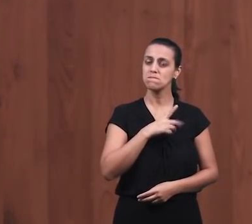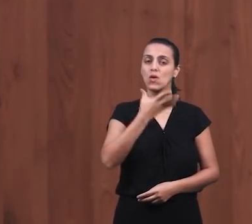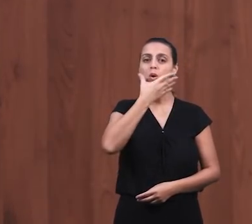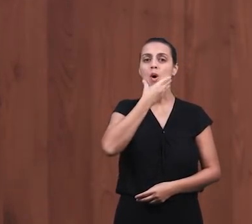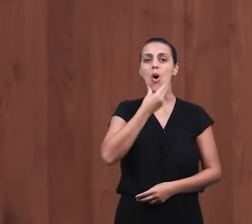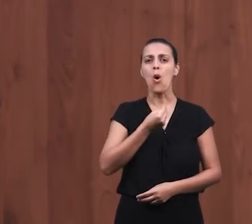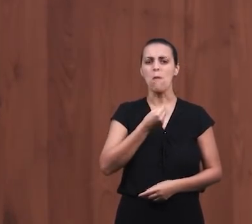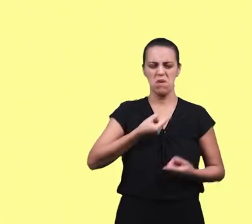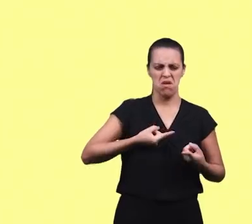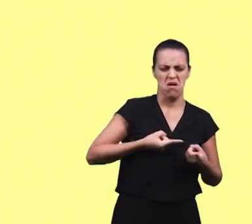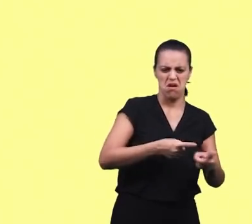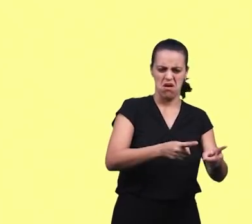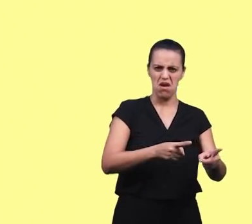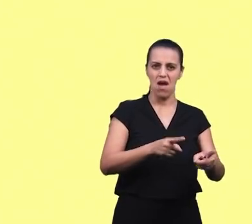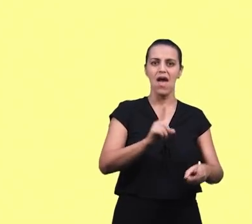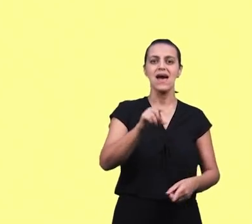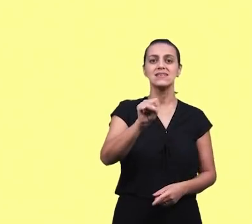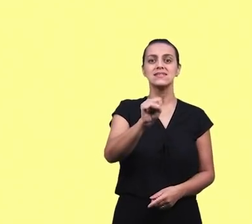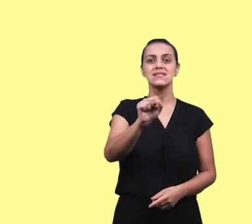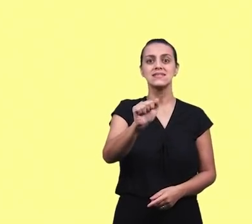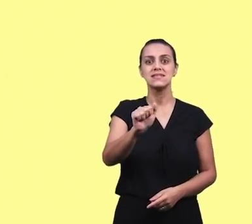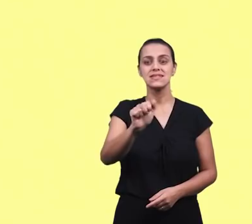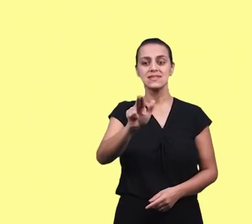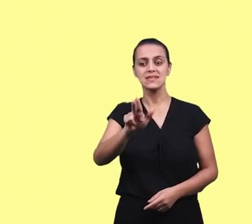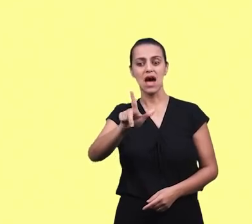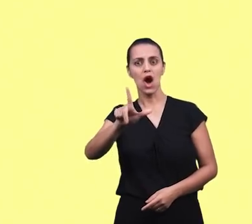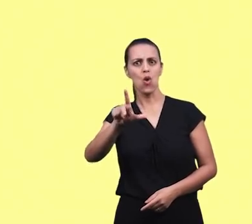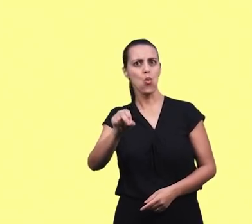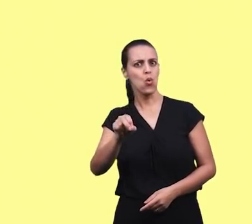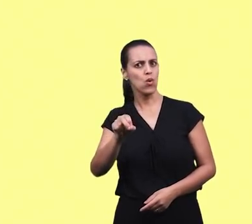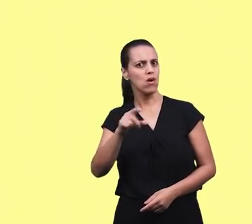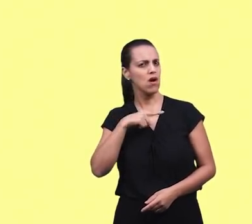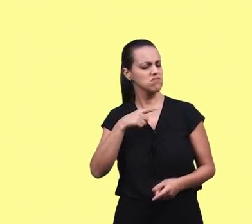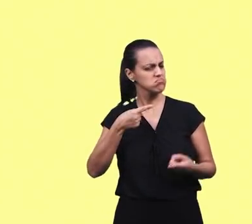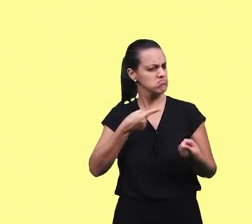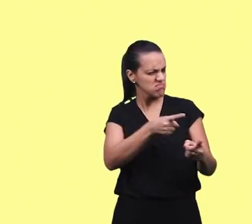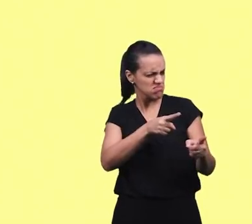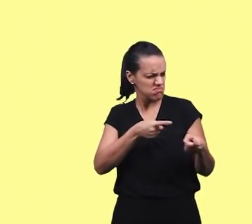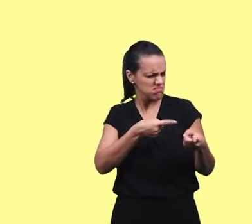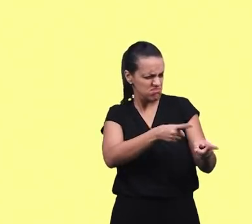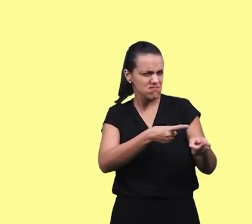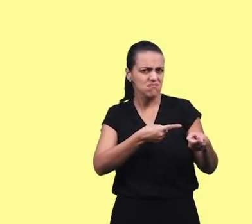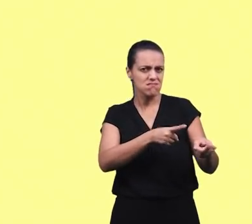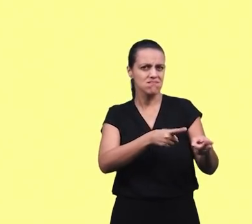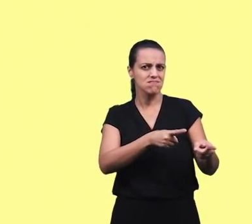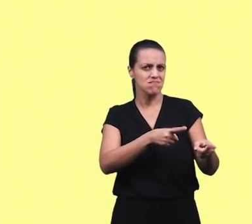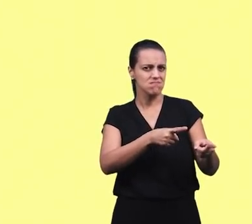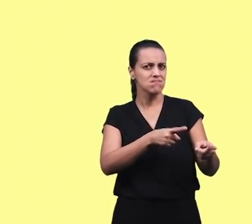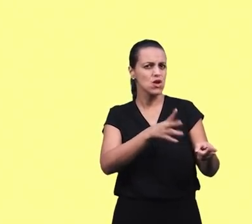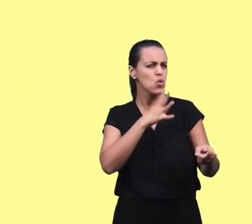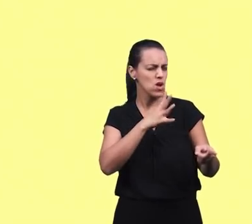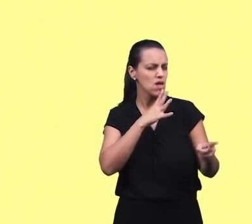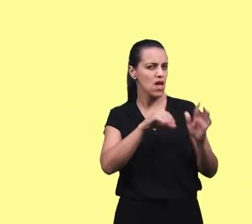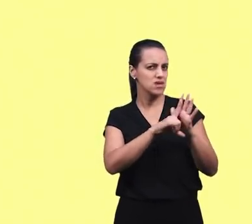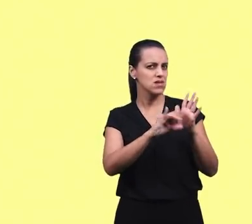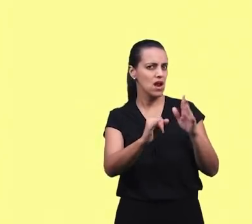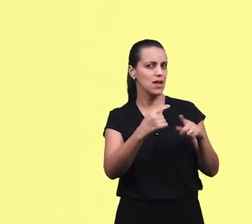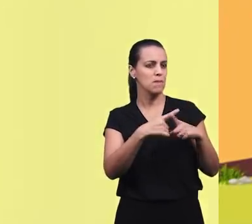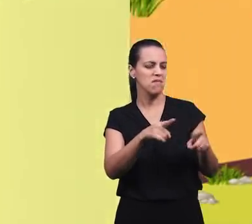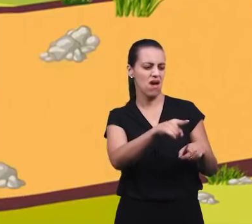era Saulo. Saulo era um homem que perseguia a igreja, mesmo ele conhecendo a lei.